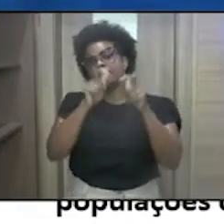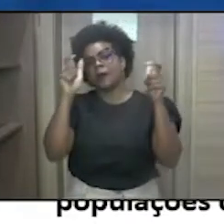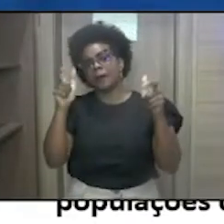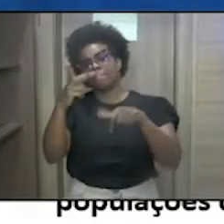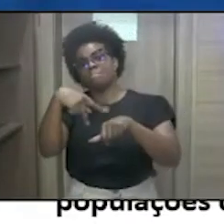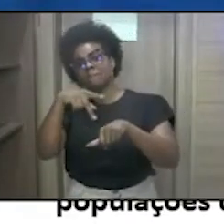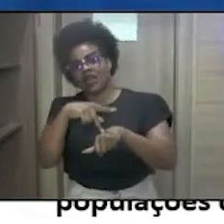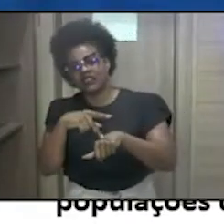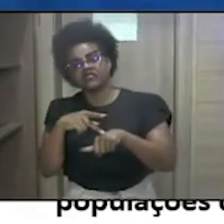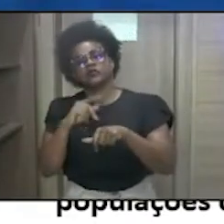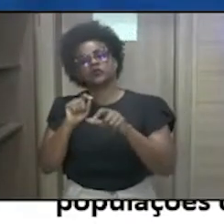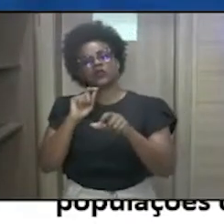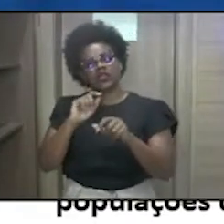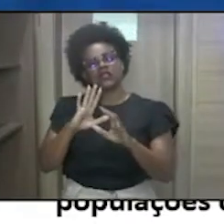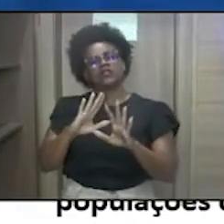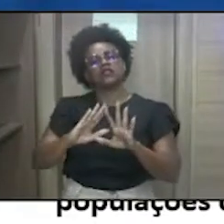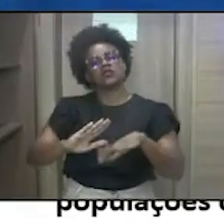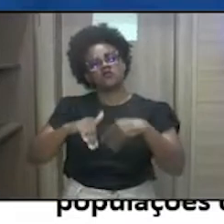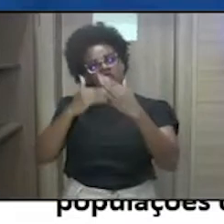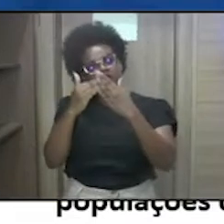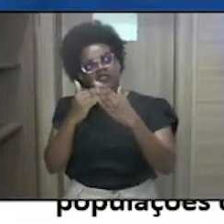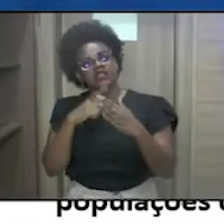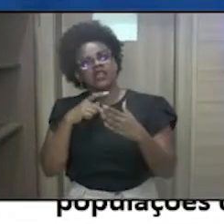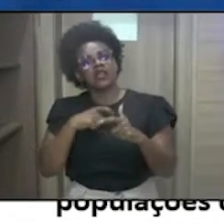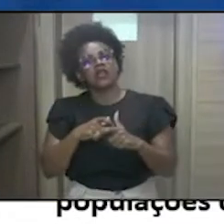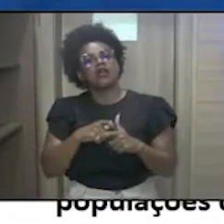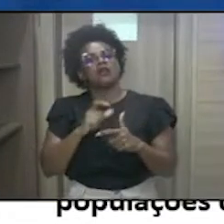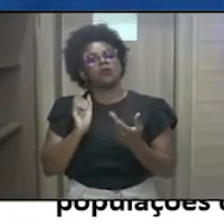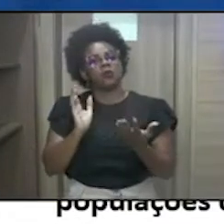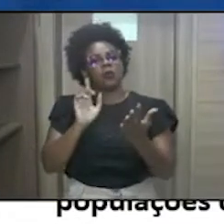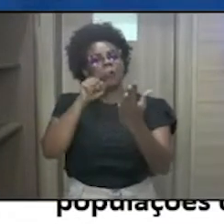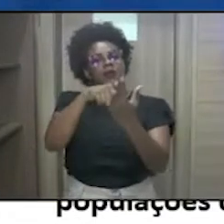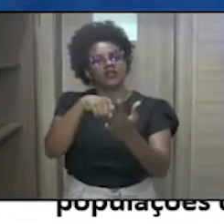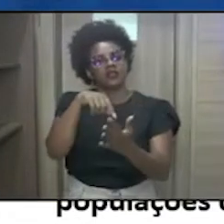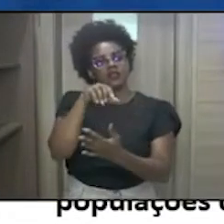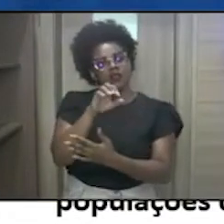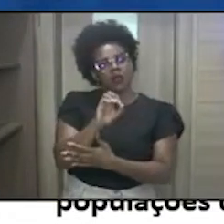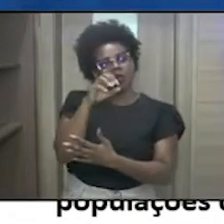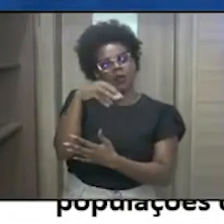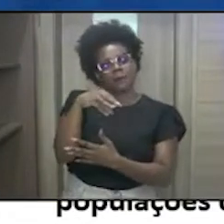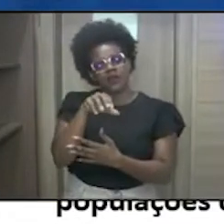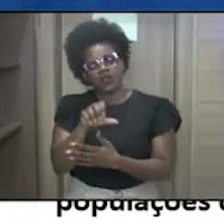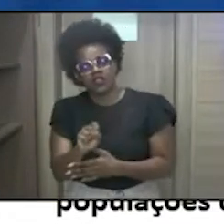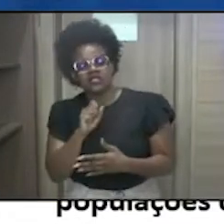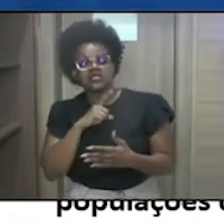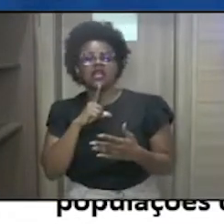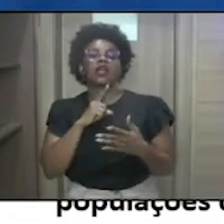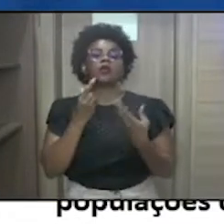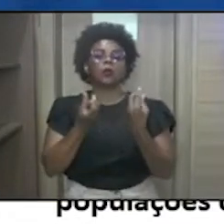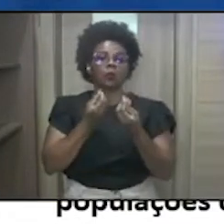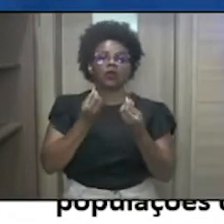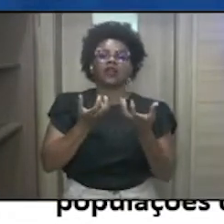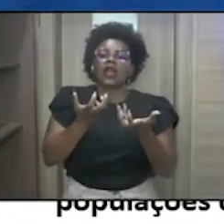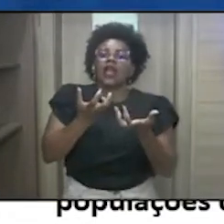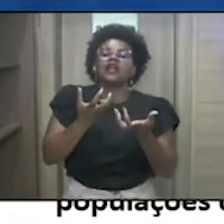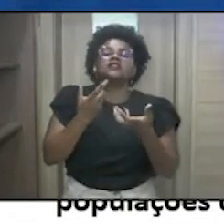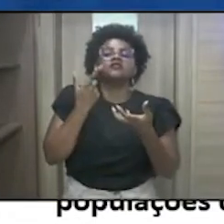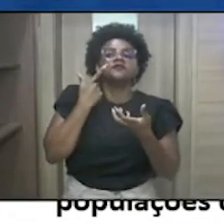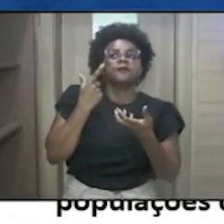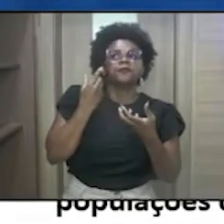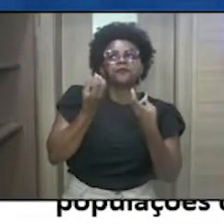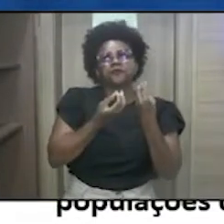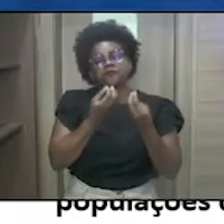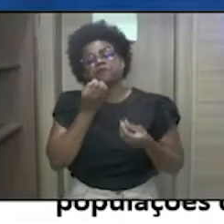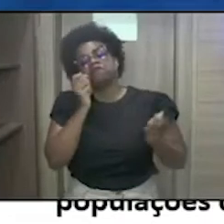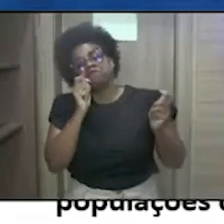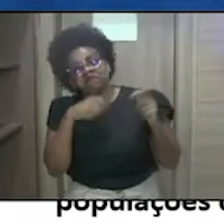países desenvolvidos, com alto IDH. Há uma meta do OMS, que é uma meta interessante, que busca trabalhar a ideia de que,